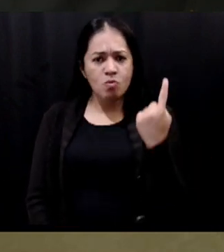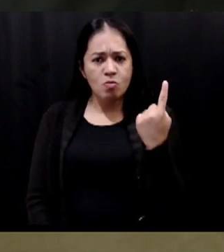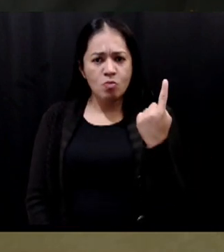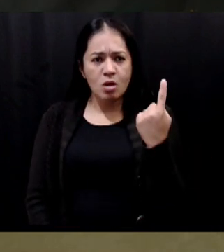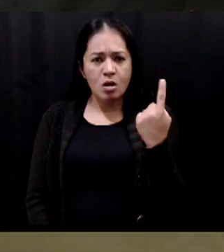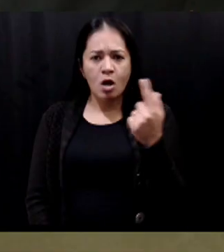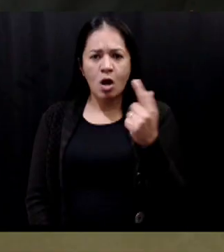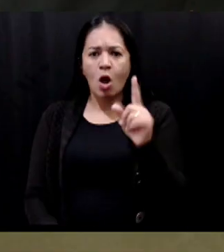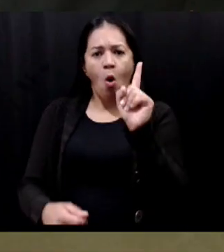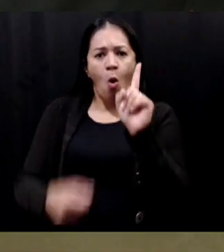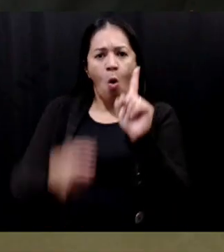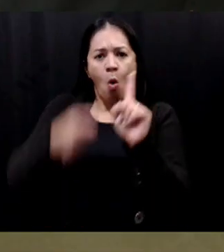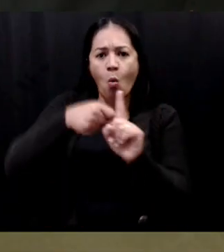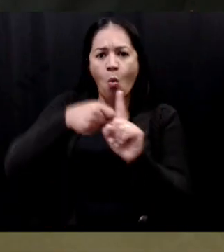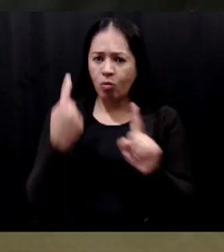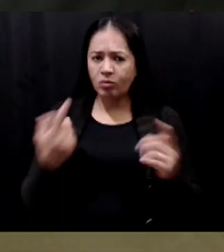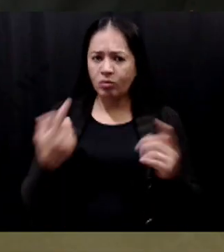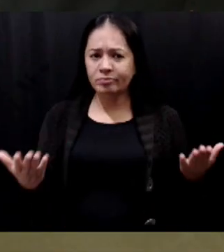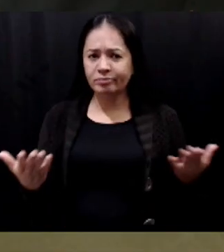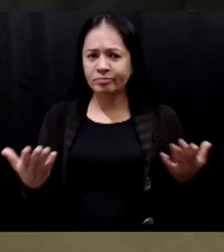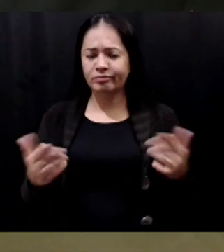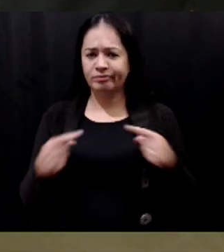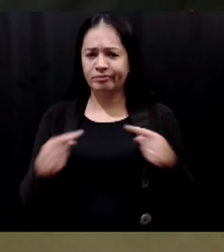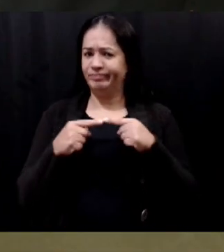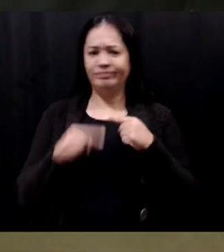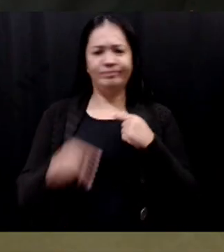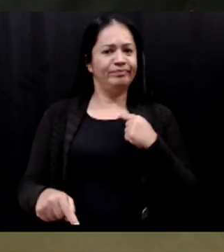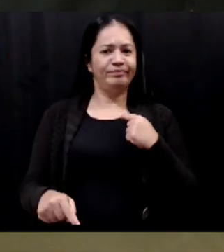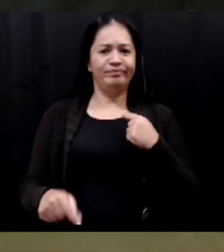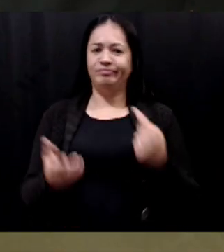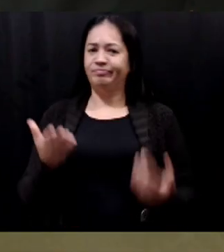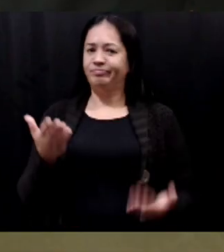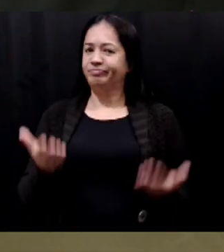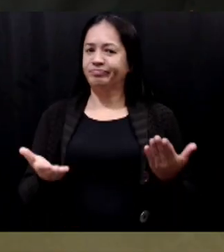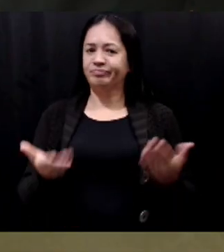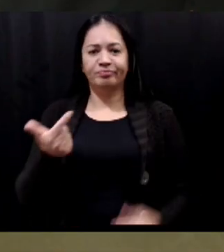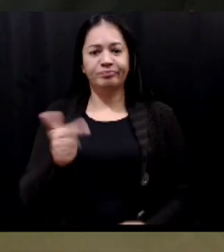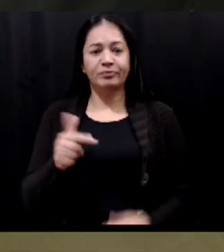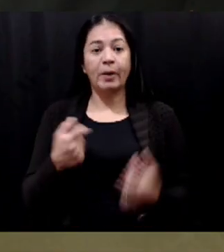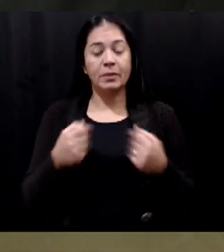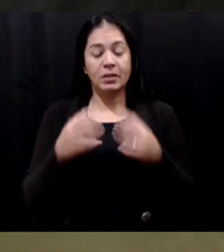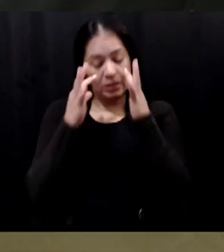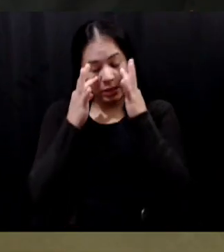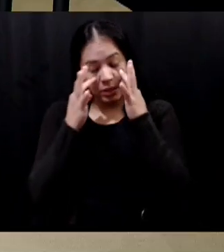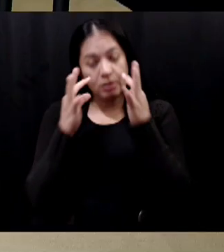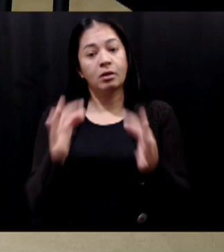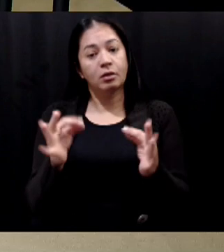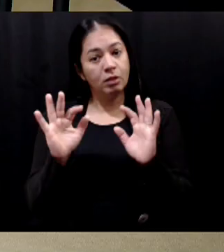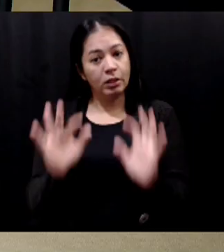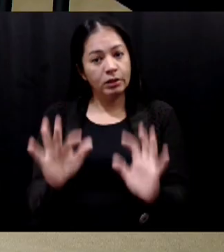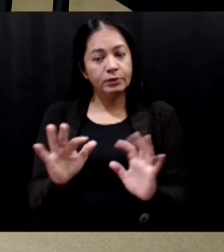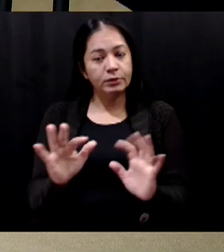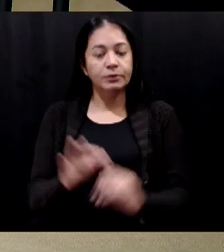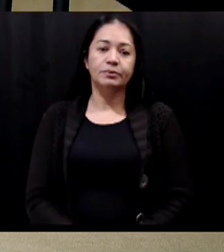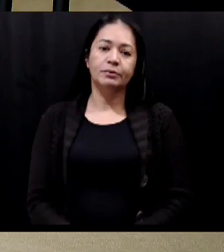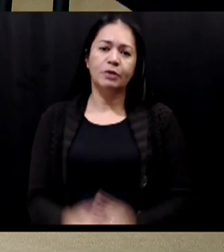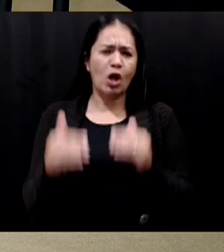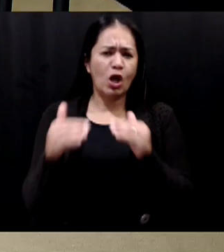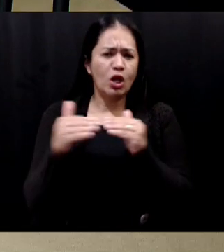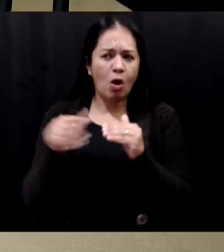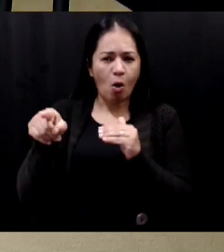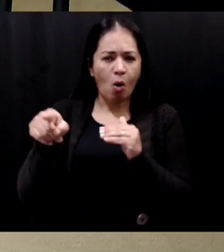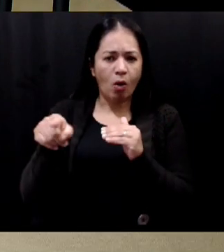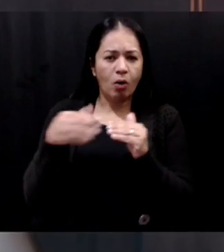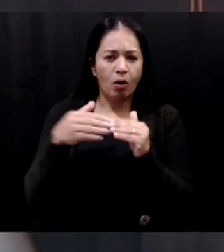Isso não está muito equilibrado, Não. né? Então a gente precisa ficar atento a essa questão. Você concorda? Concordo. Eu